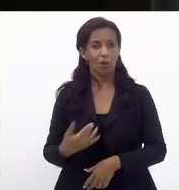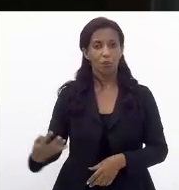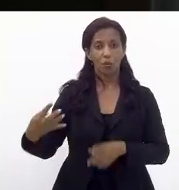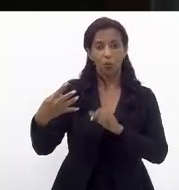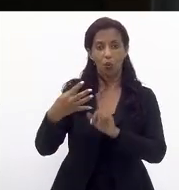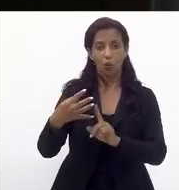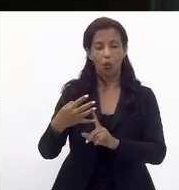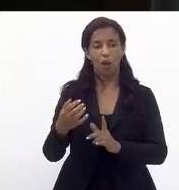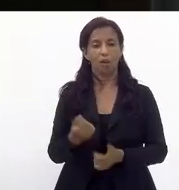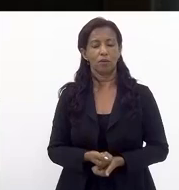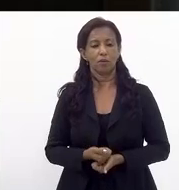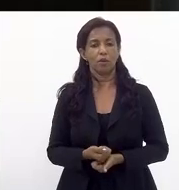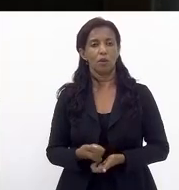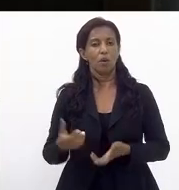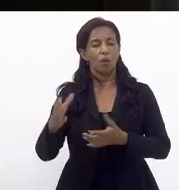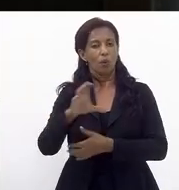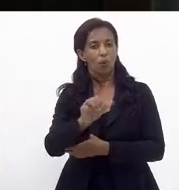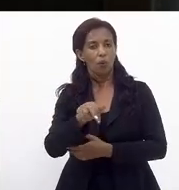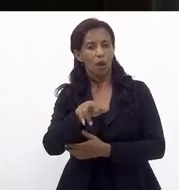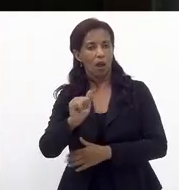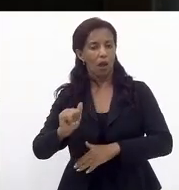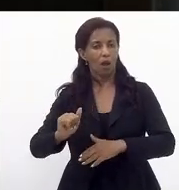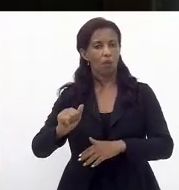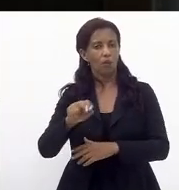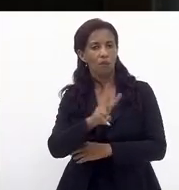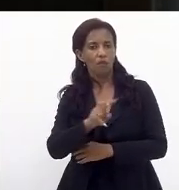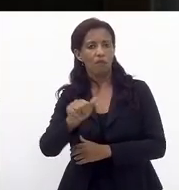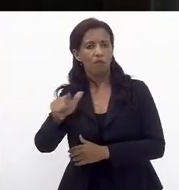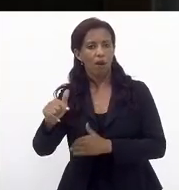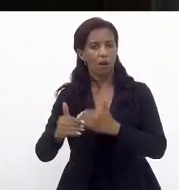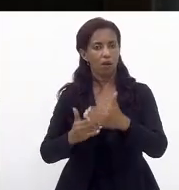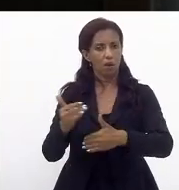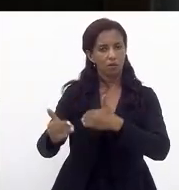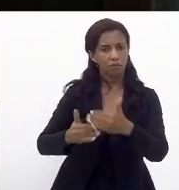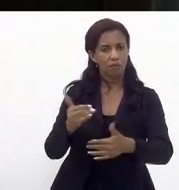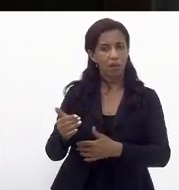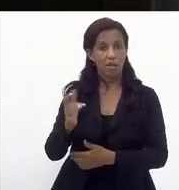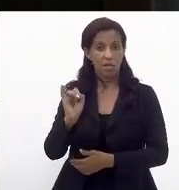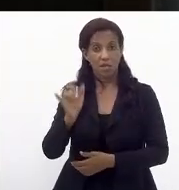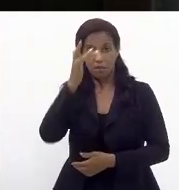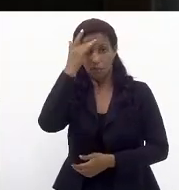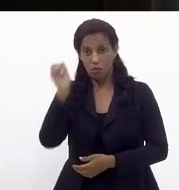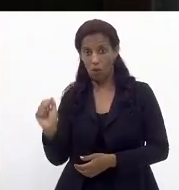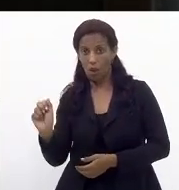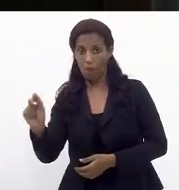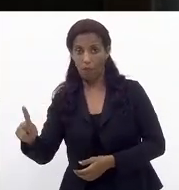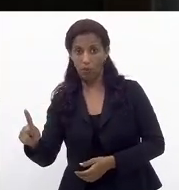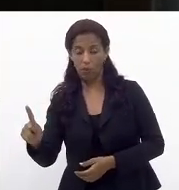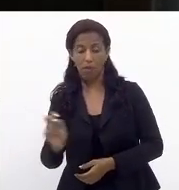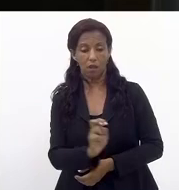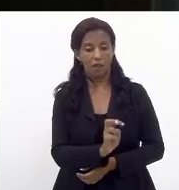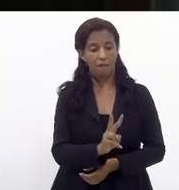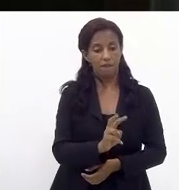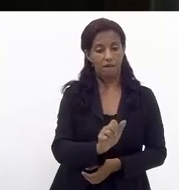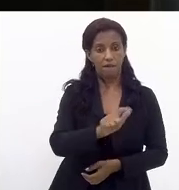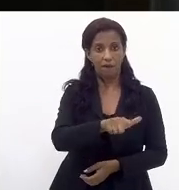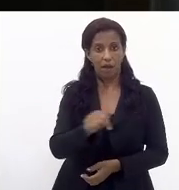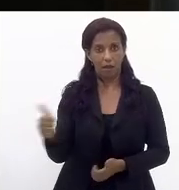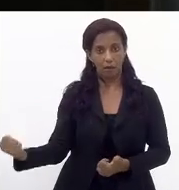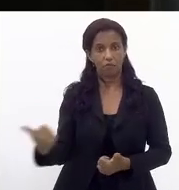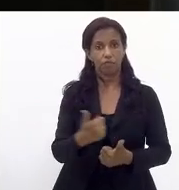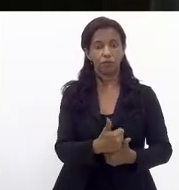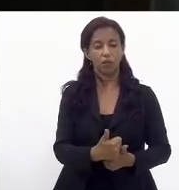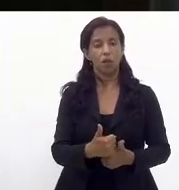quarto o provimento de cargos efetivos em decorrência de vacância ocorrida a partir de 6 de setembro